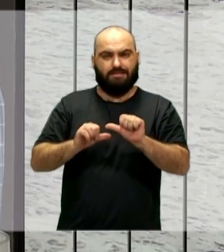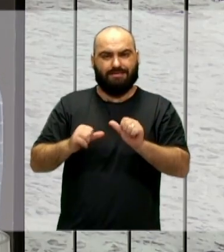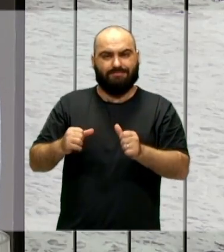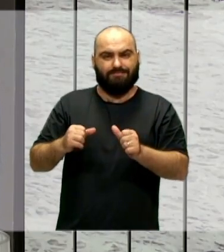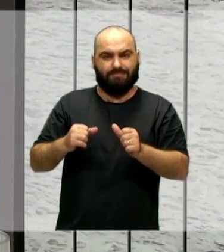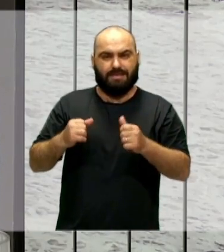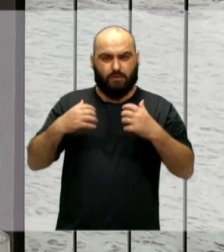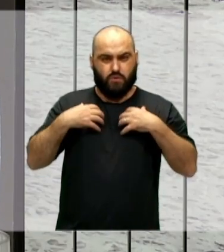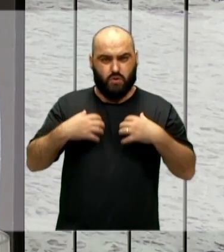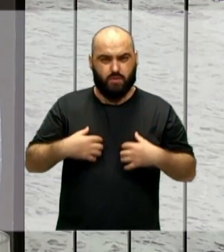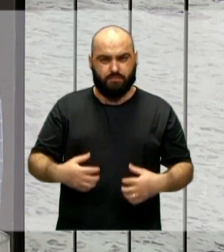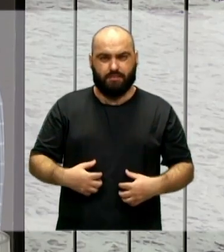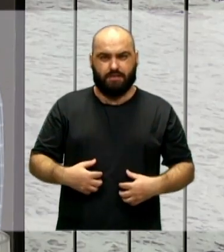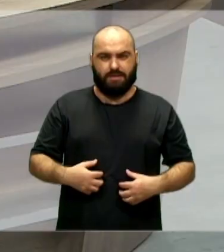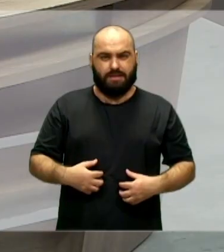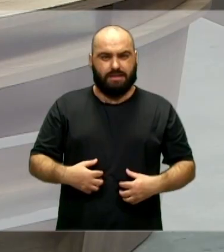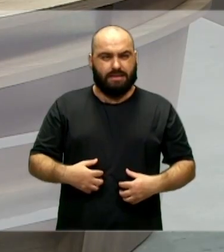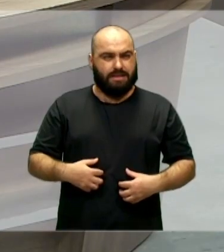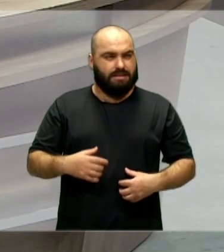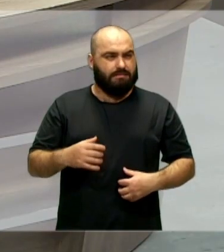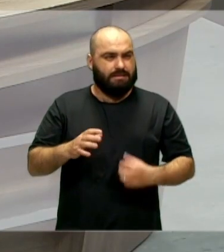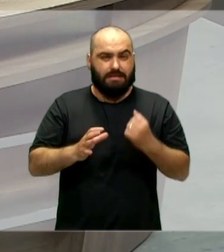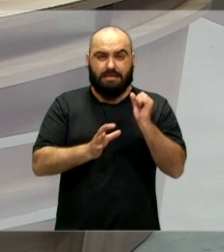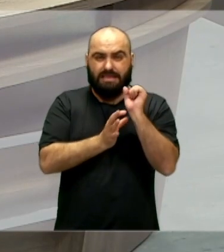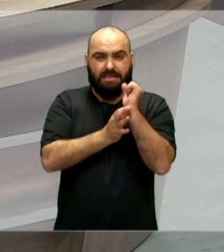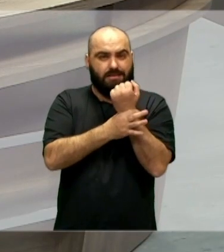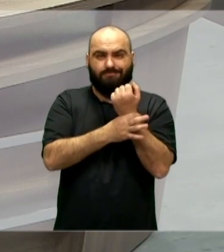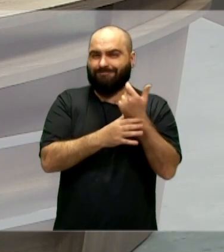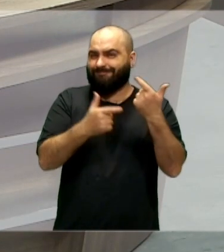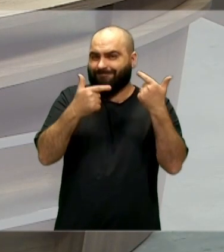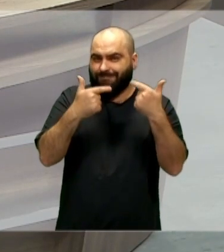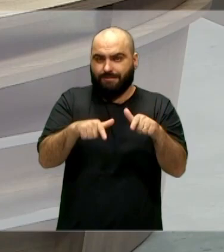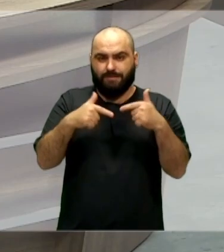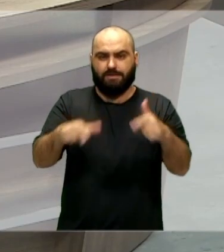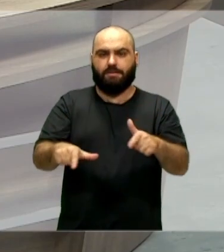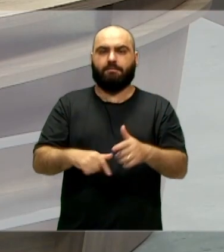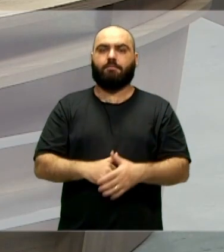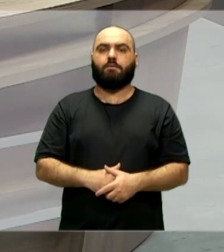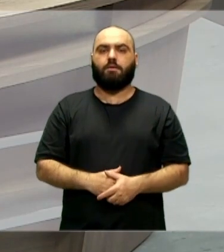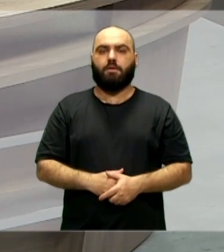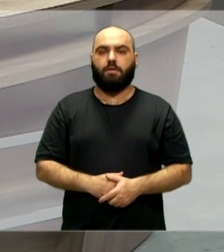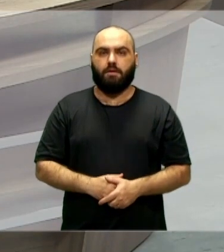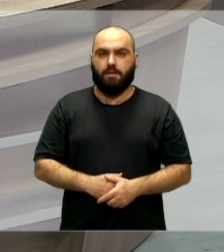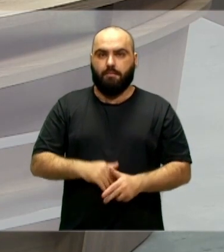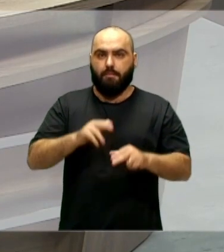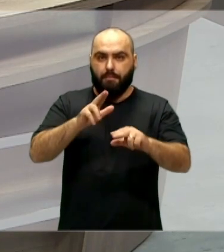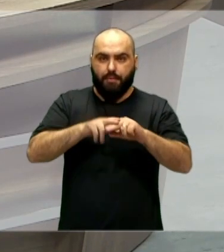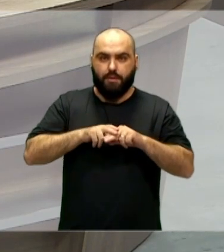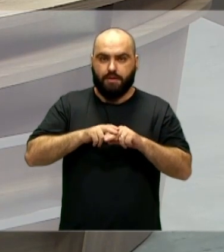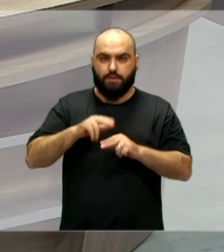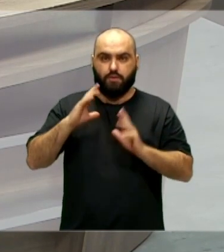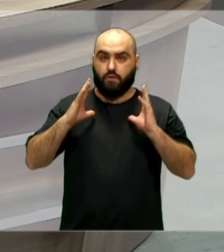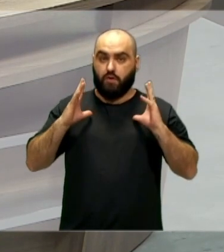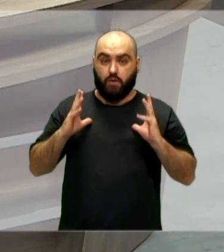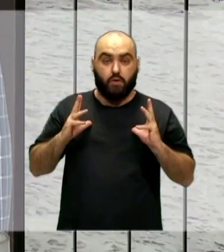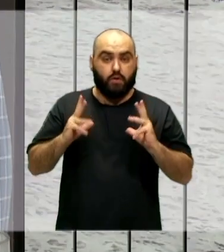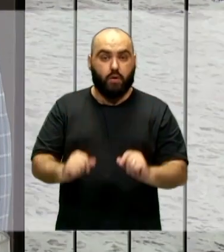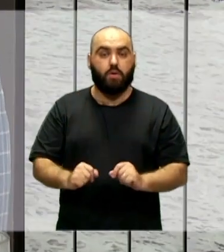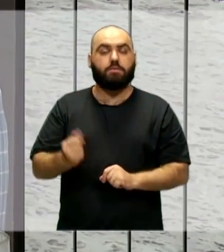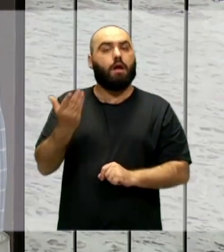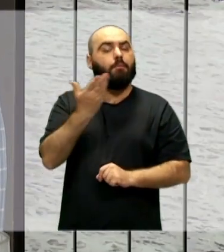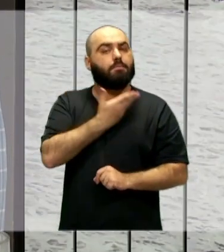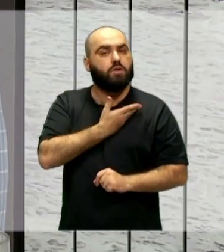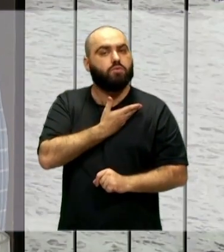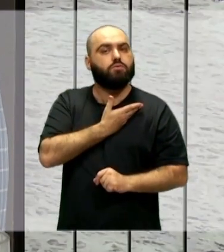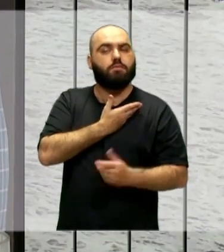muito confiável. Inseguros. Então, inseguros, exatamente. Então, por isso, a gente quer que todos sejamos amigos ali dentro. A gente garantir